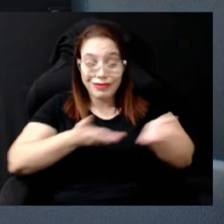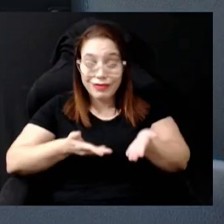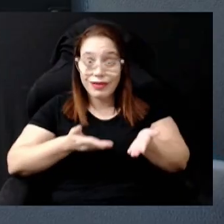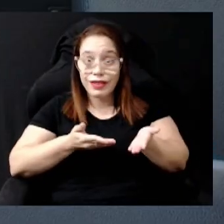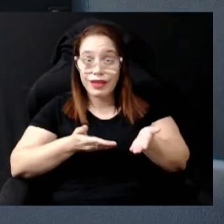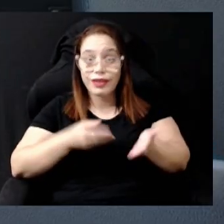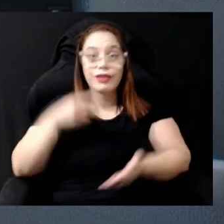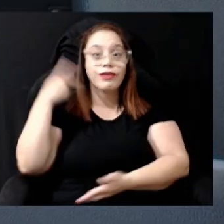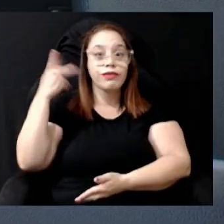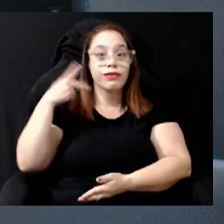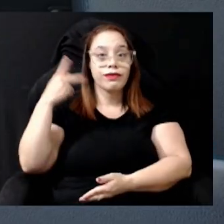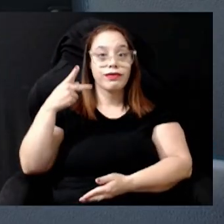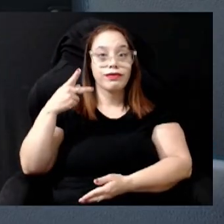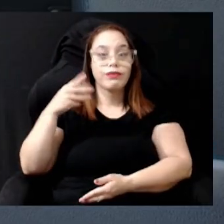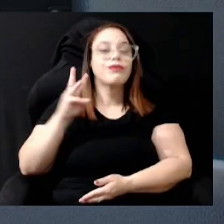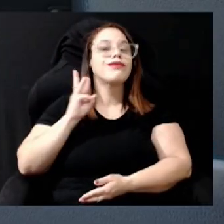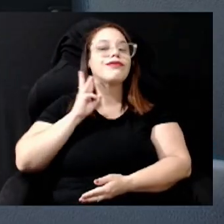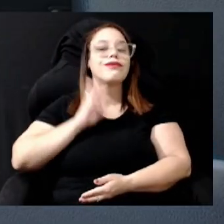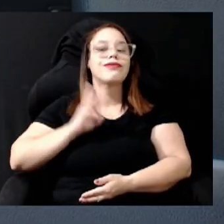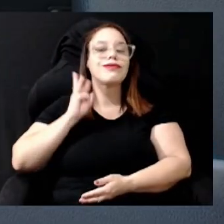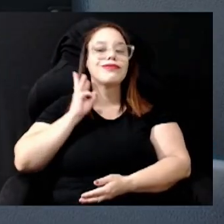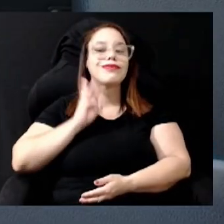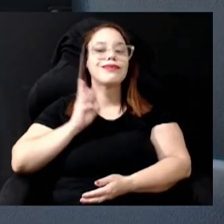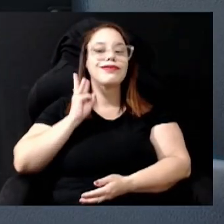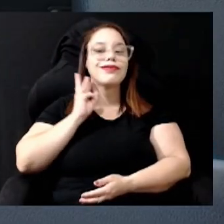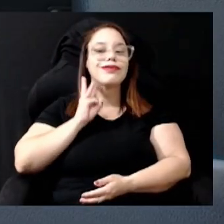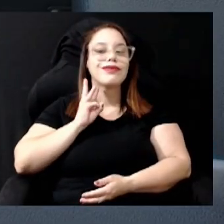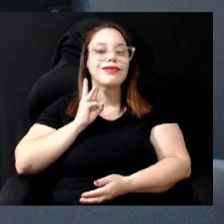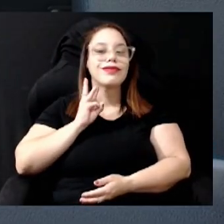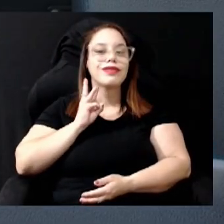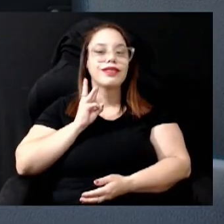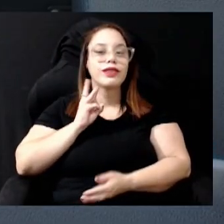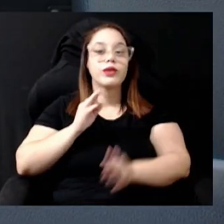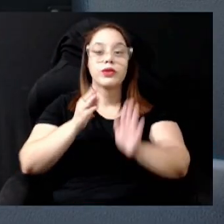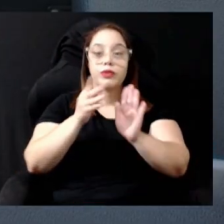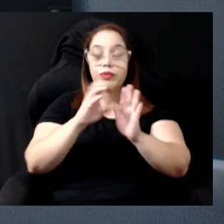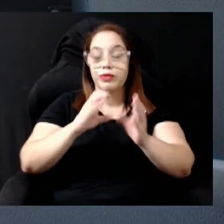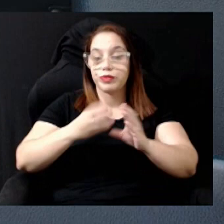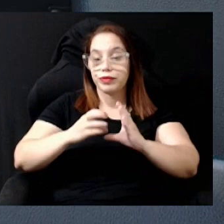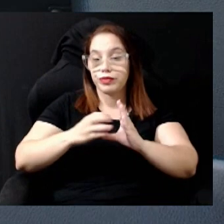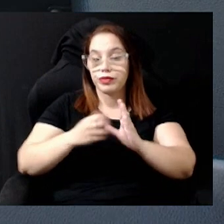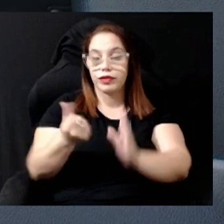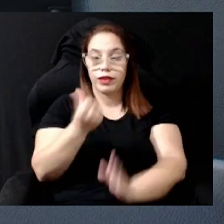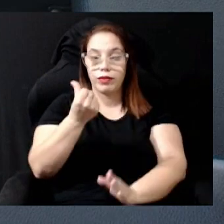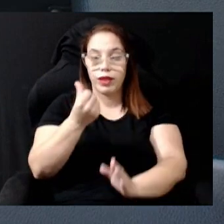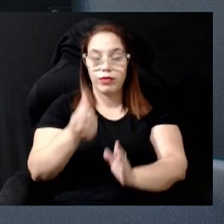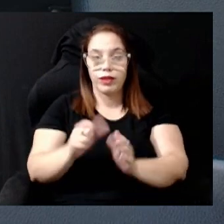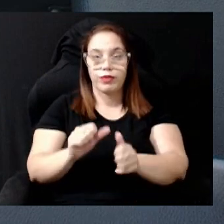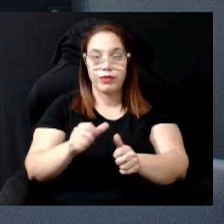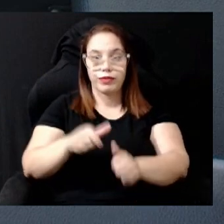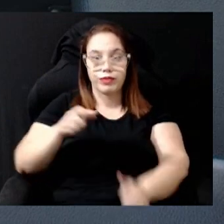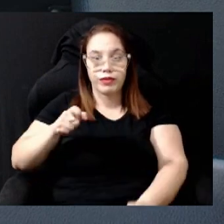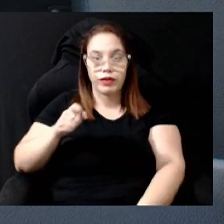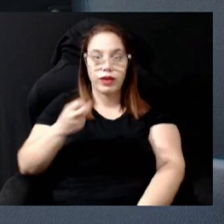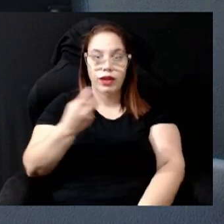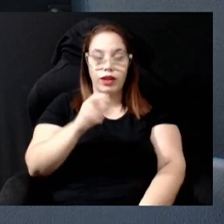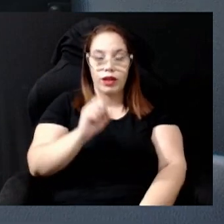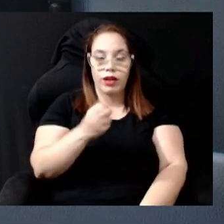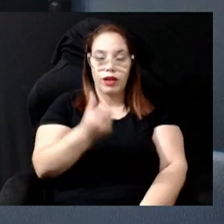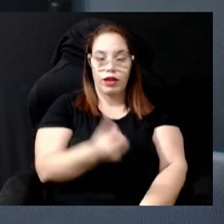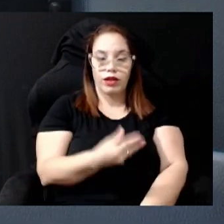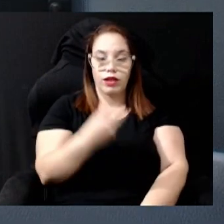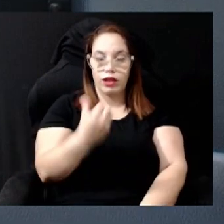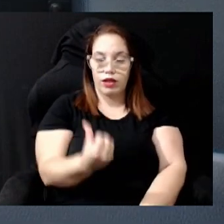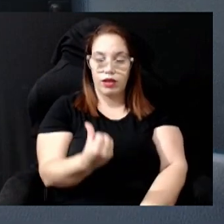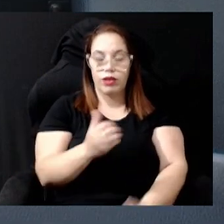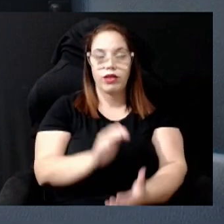vereador Cecílio Santos, que exerce o mandato aí pela primeira vez, né, exerceu de 2021, está finalizando agora